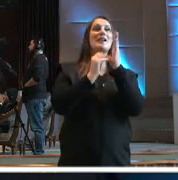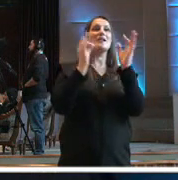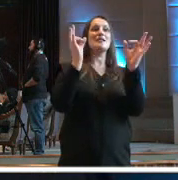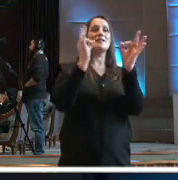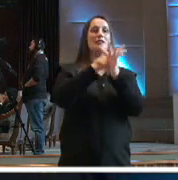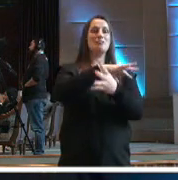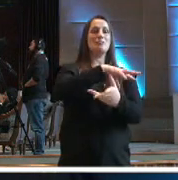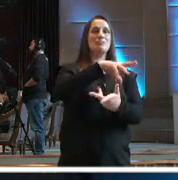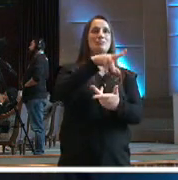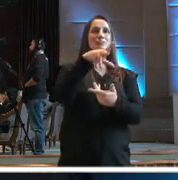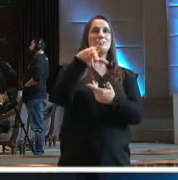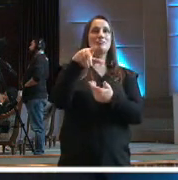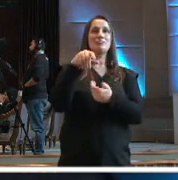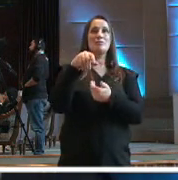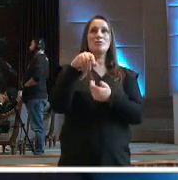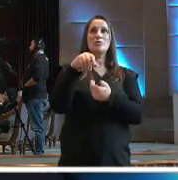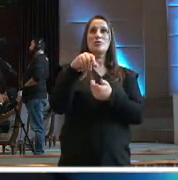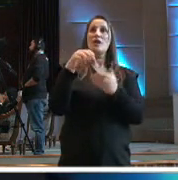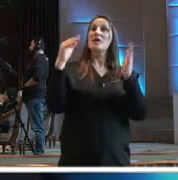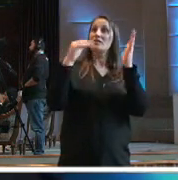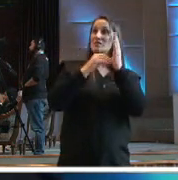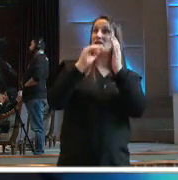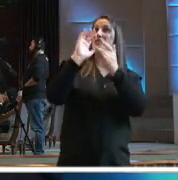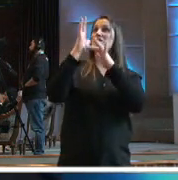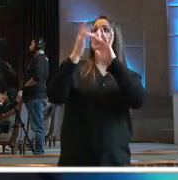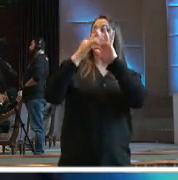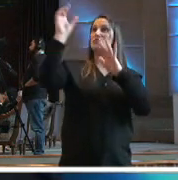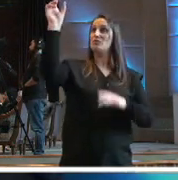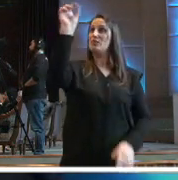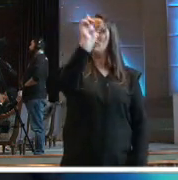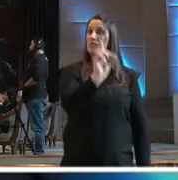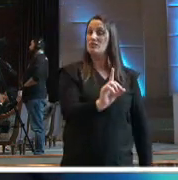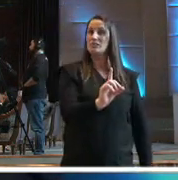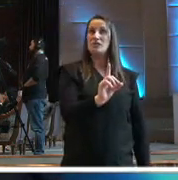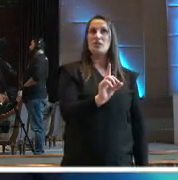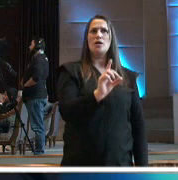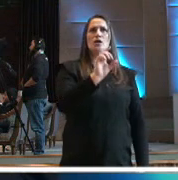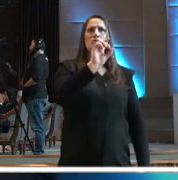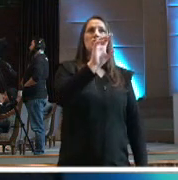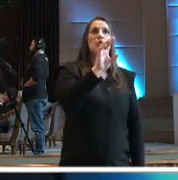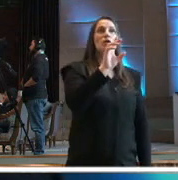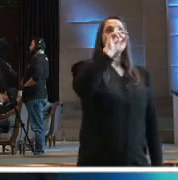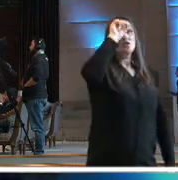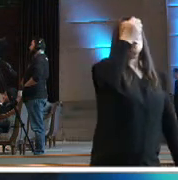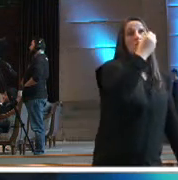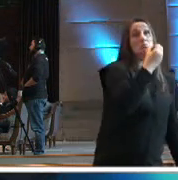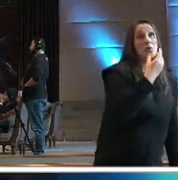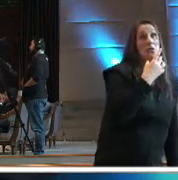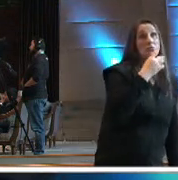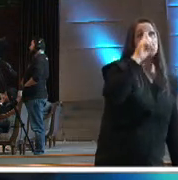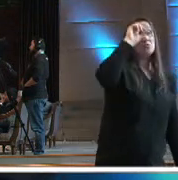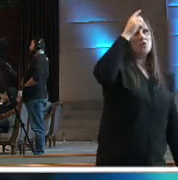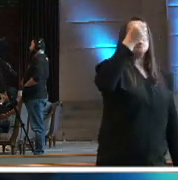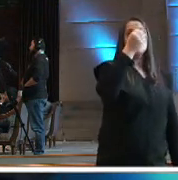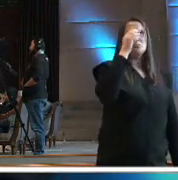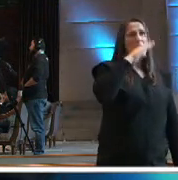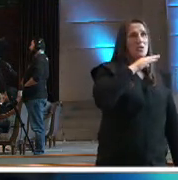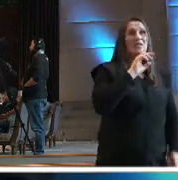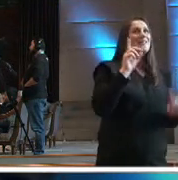dos séculos. Não é só nos dias bons ou nos dias maus, todos os